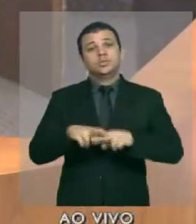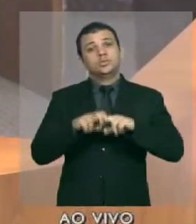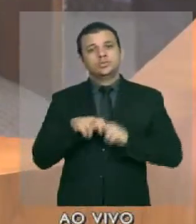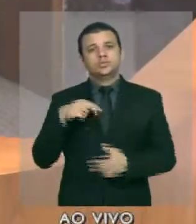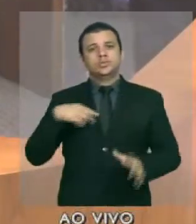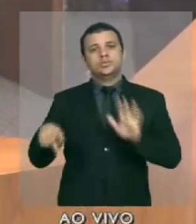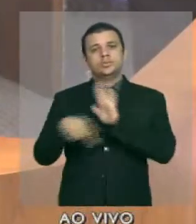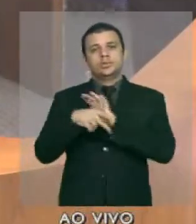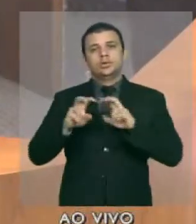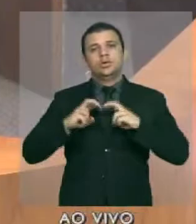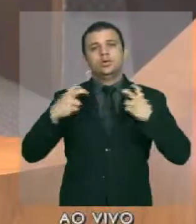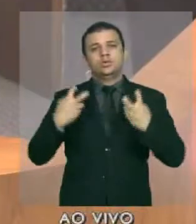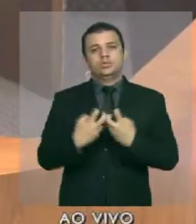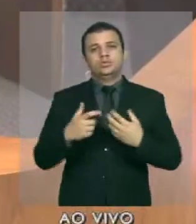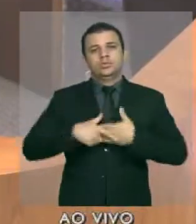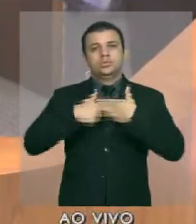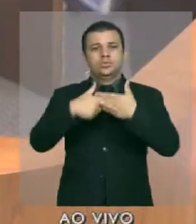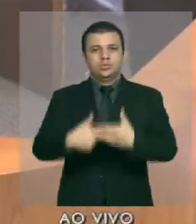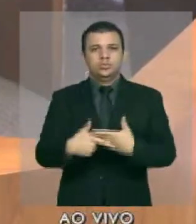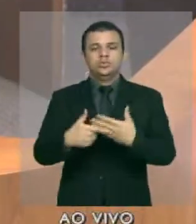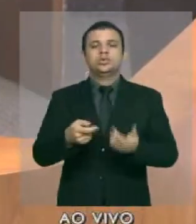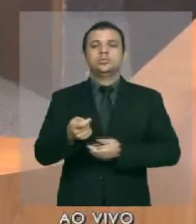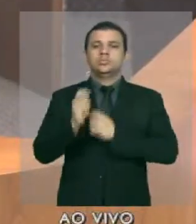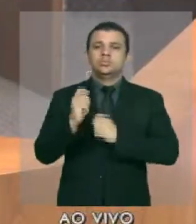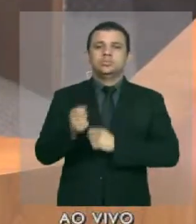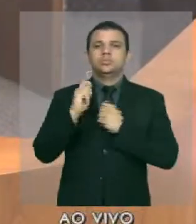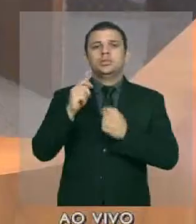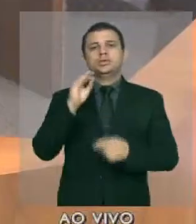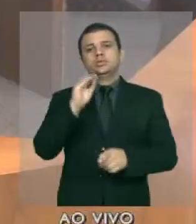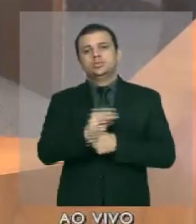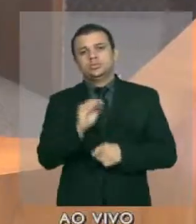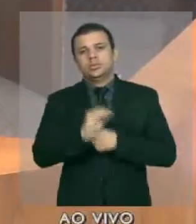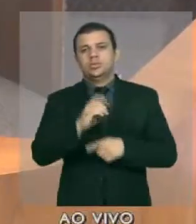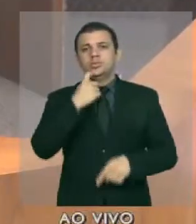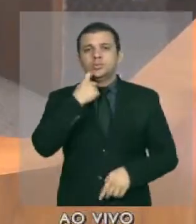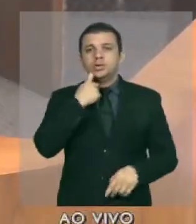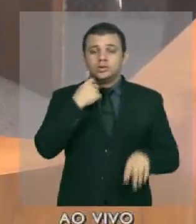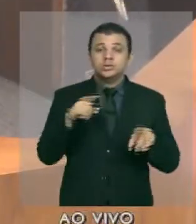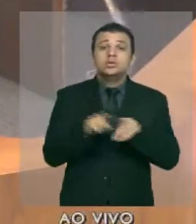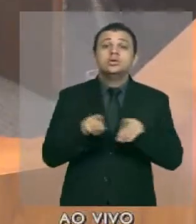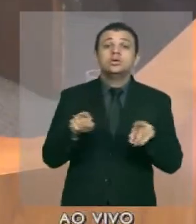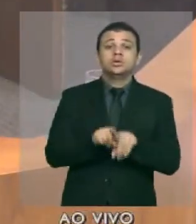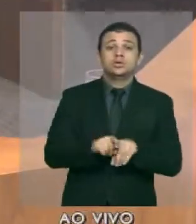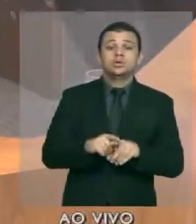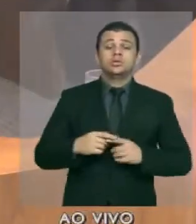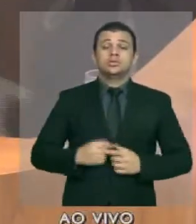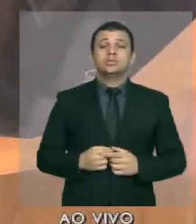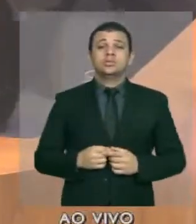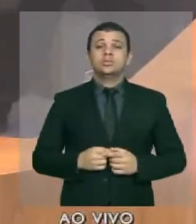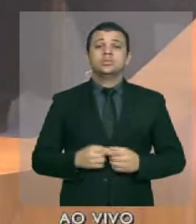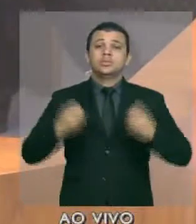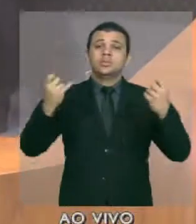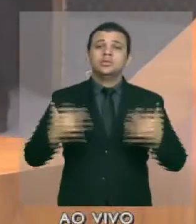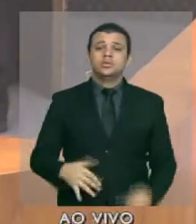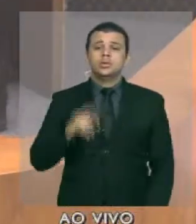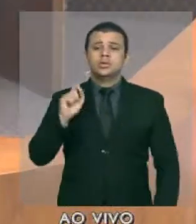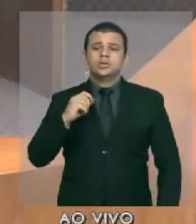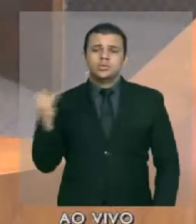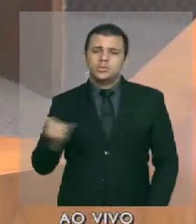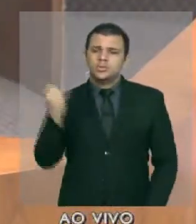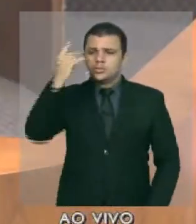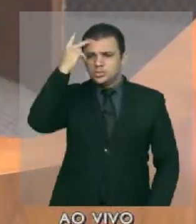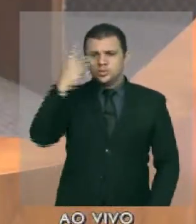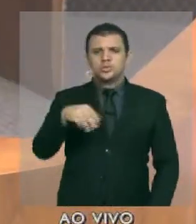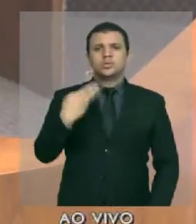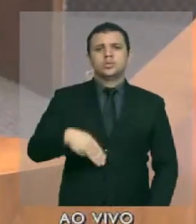e Pesca e na valorização de Fato né de algo que é muito importante para